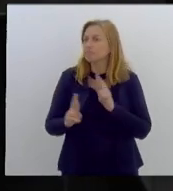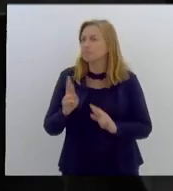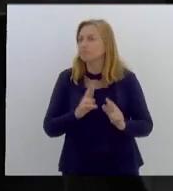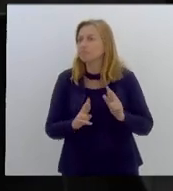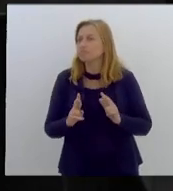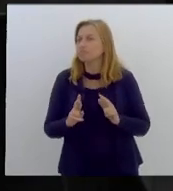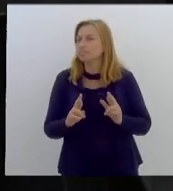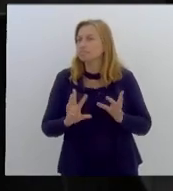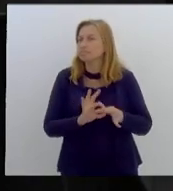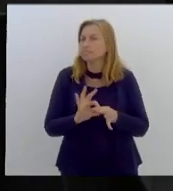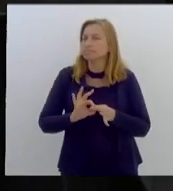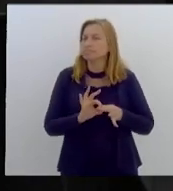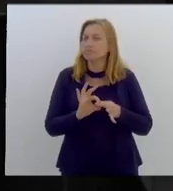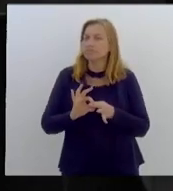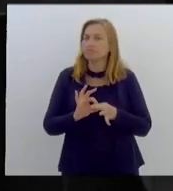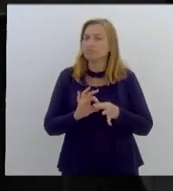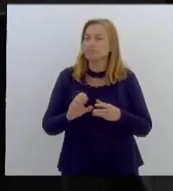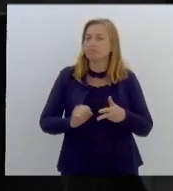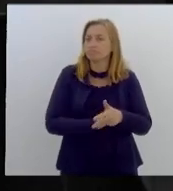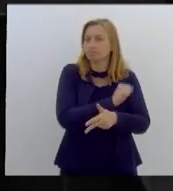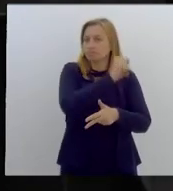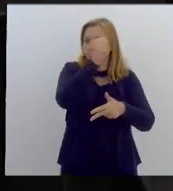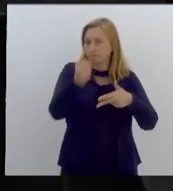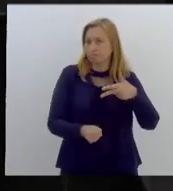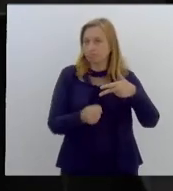independente e harmoniosa entre os três poderes,